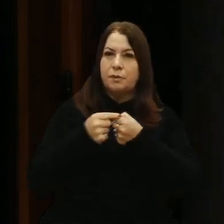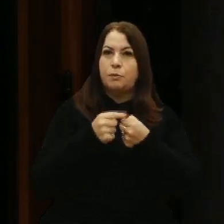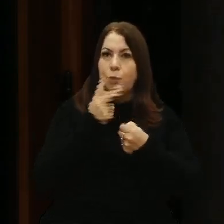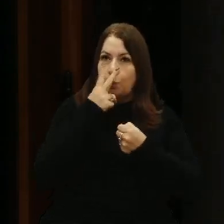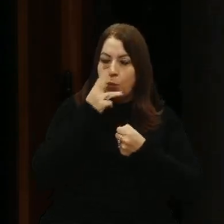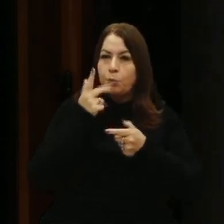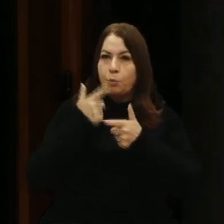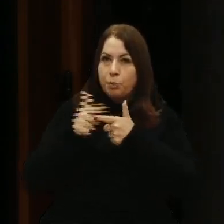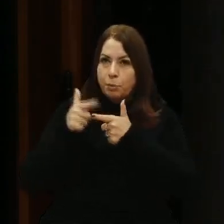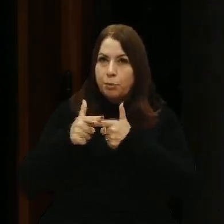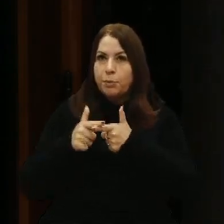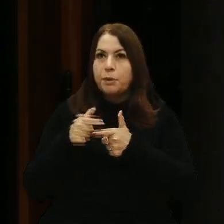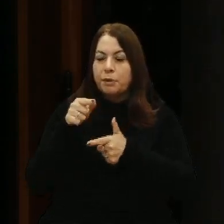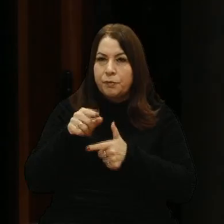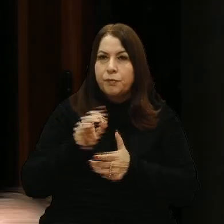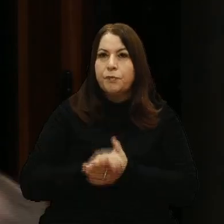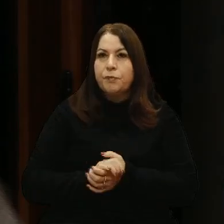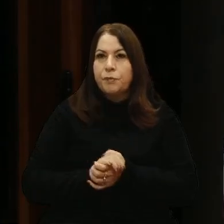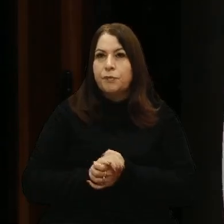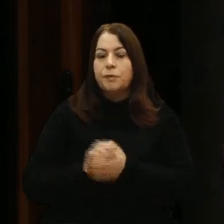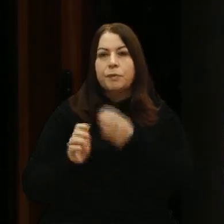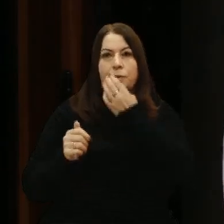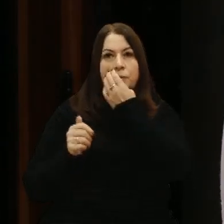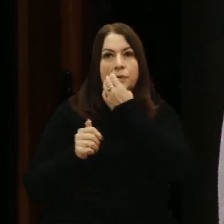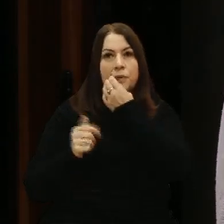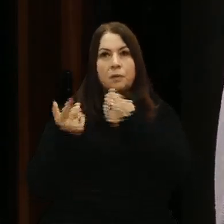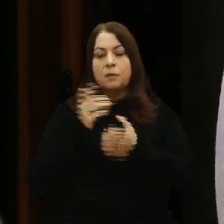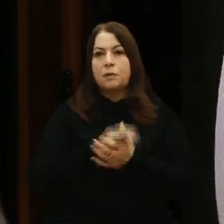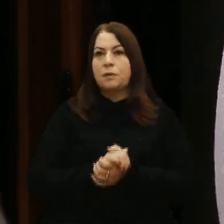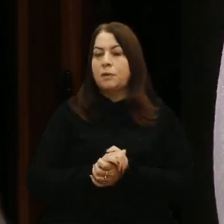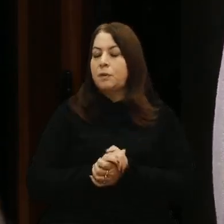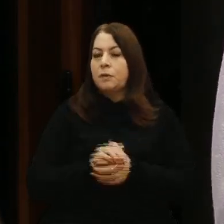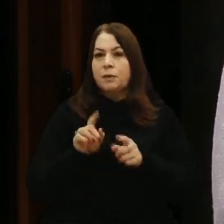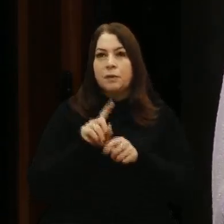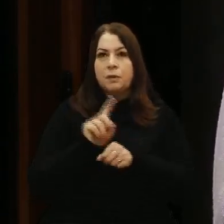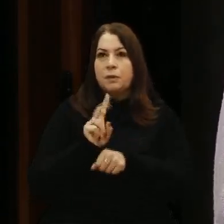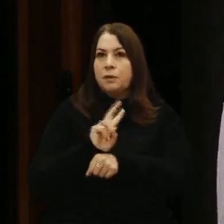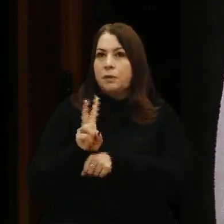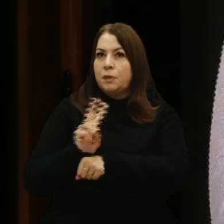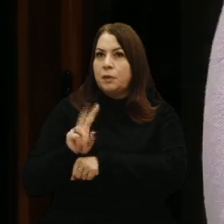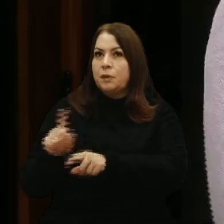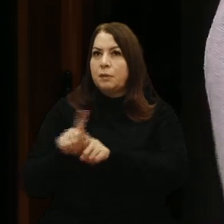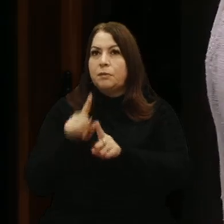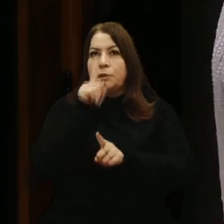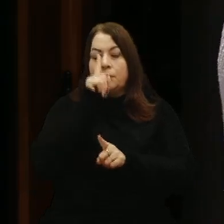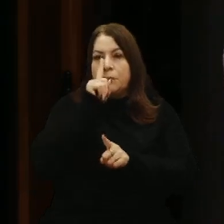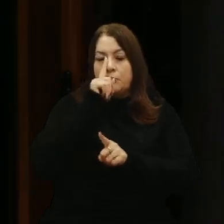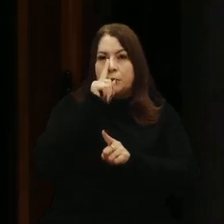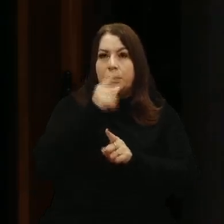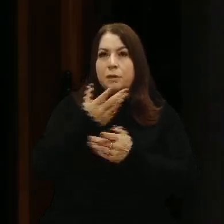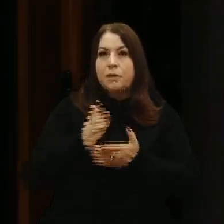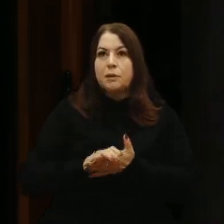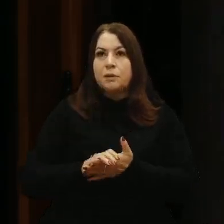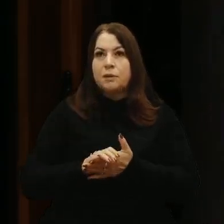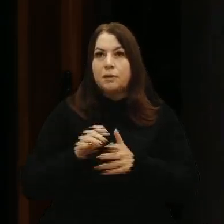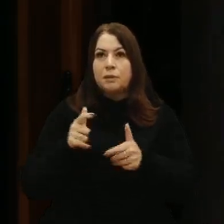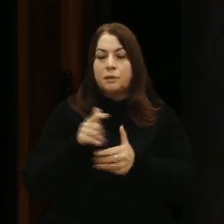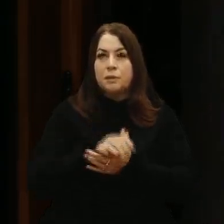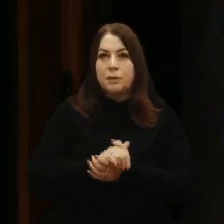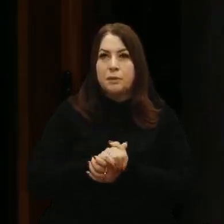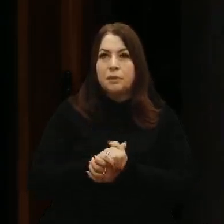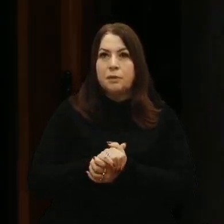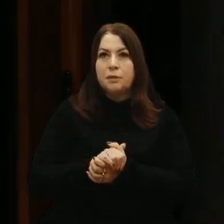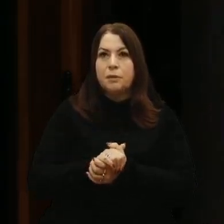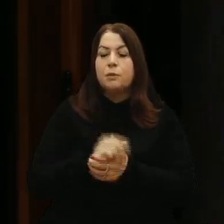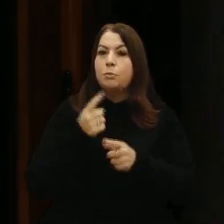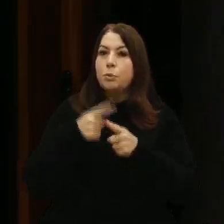mesmo problema. Logo nos próximos dias vai haver, porque não se fiscaliza e tem risco aos trabalhadores e trabalhadoras. Por que eu estou dizendo isso?